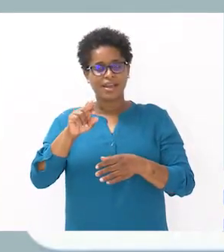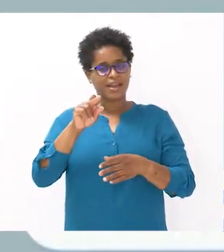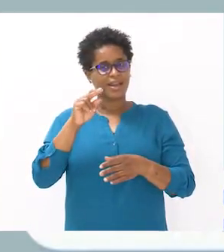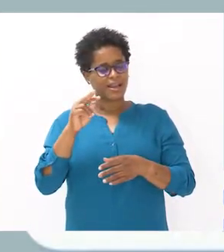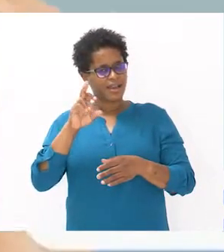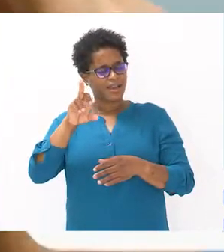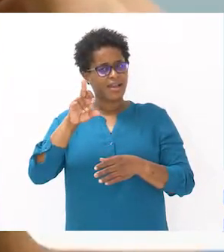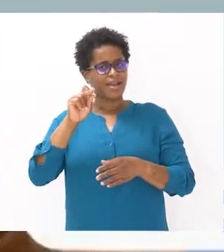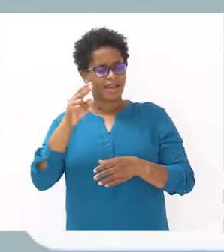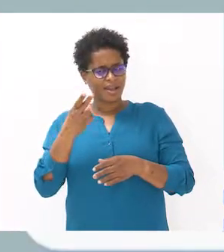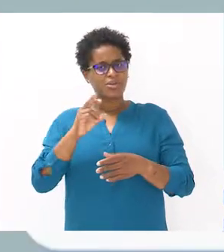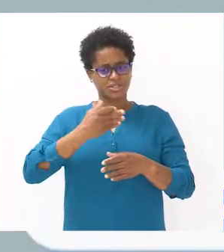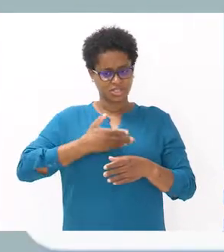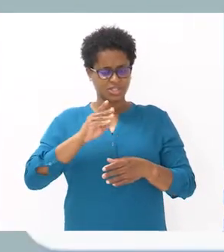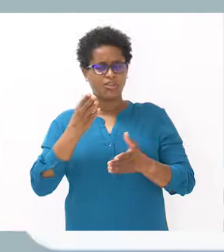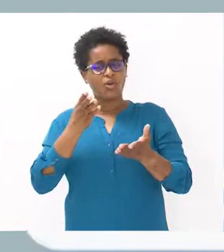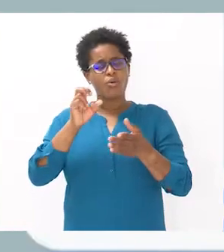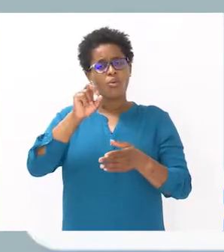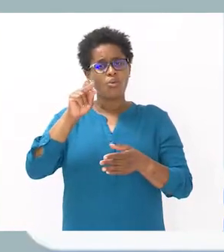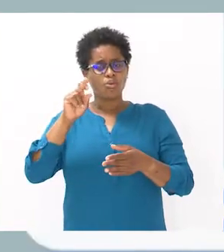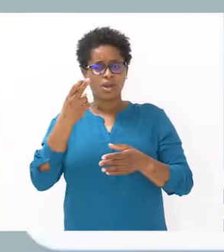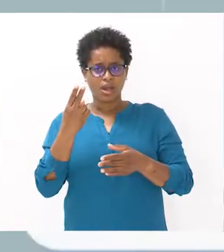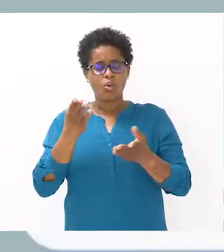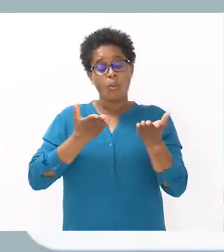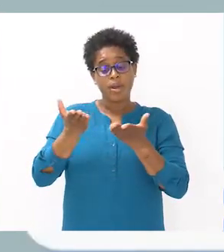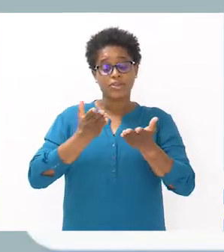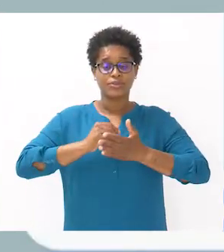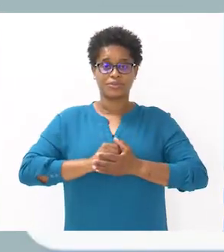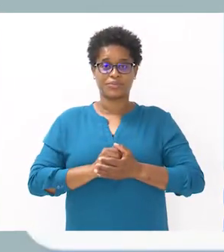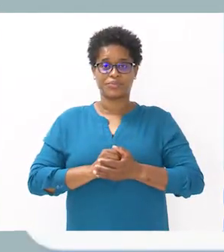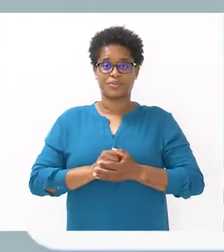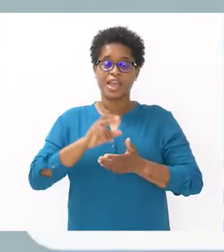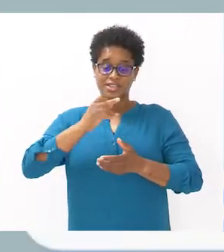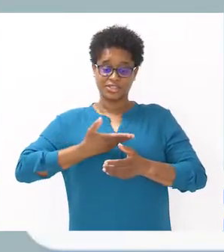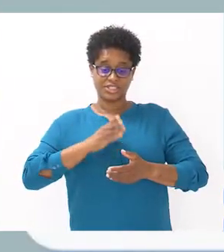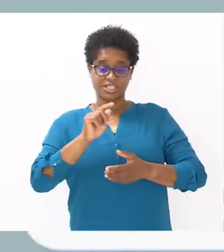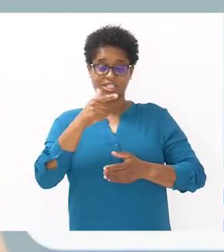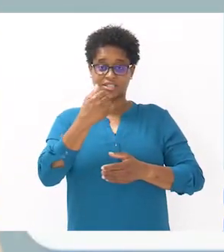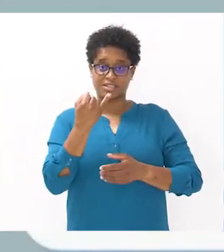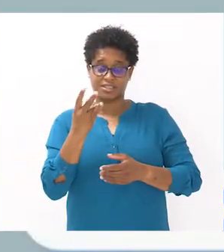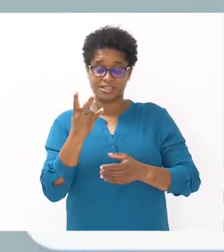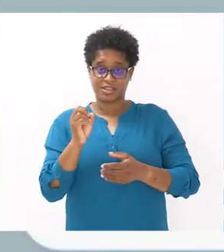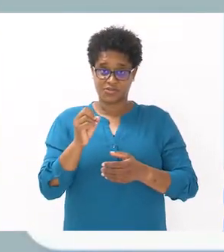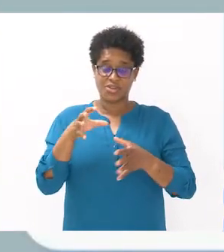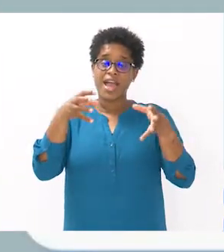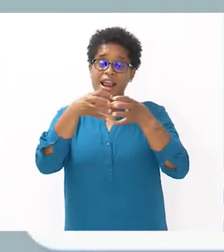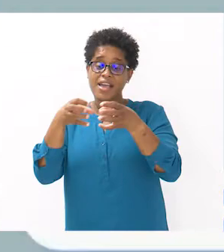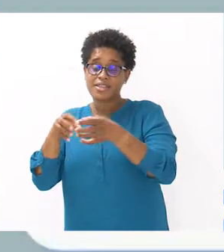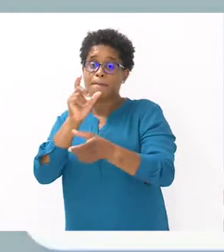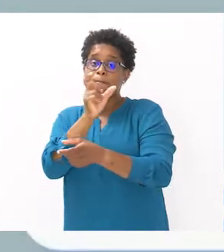O grau comparativo. Os adjetivos são uma classe de